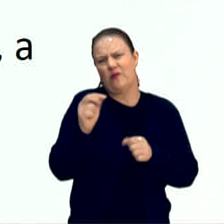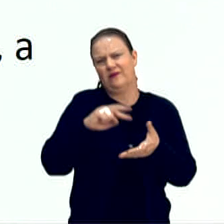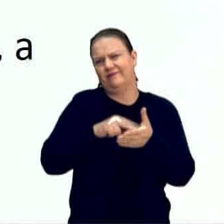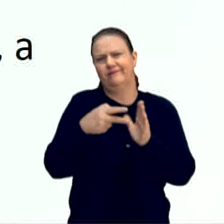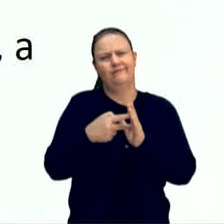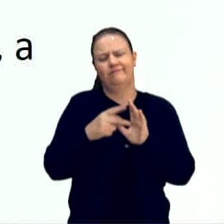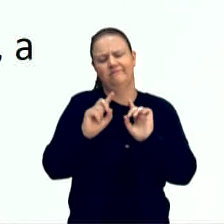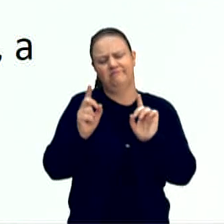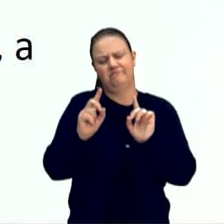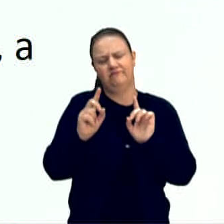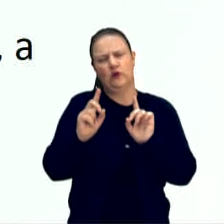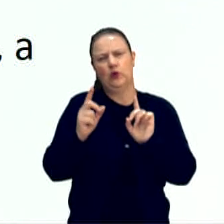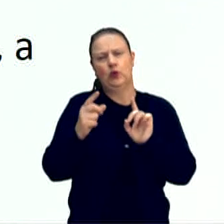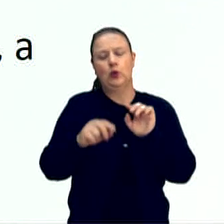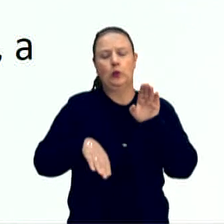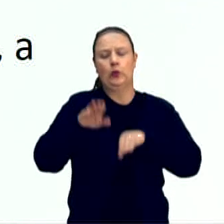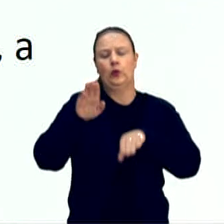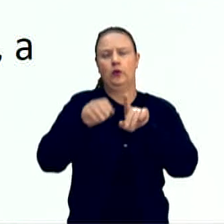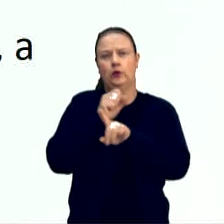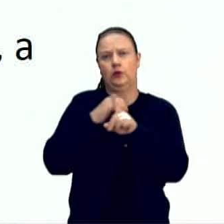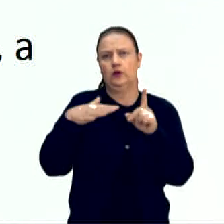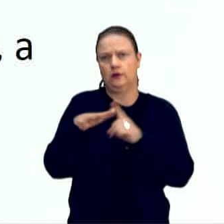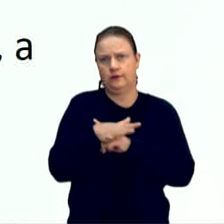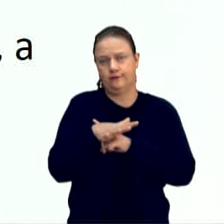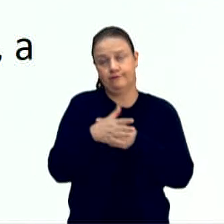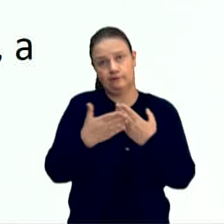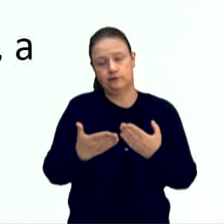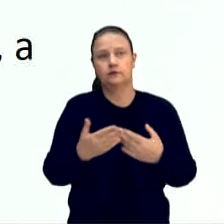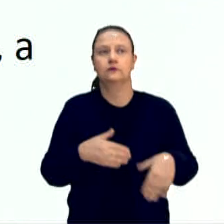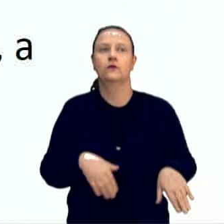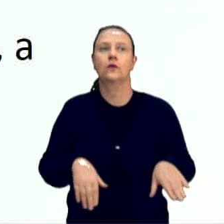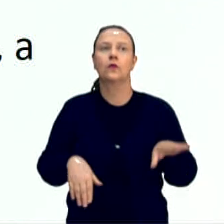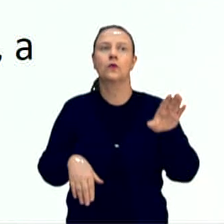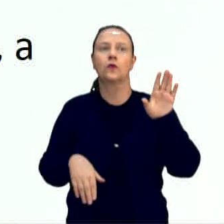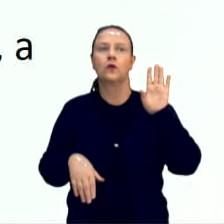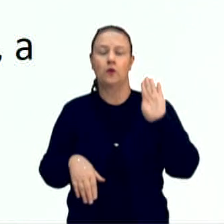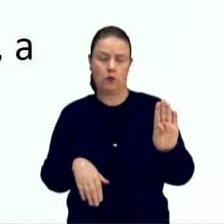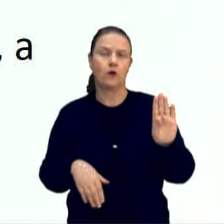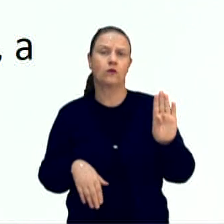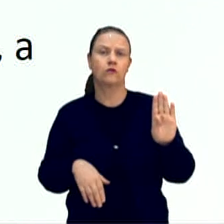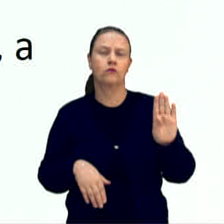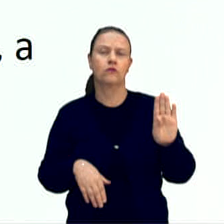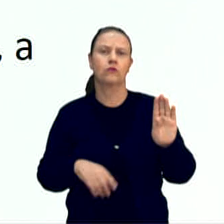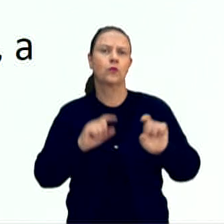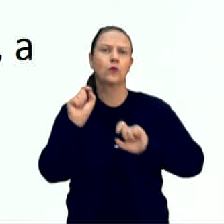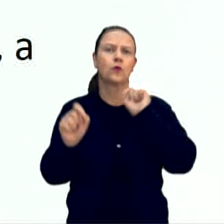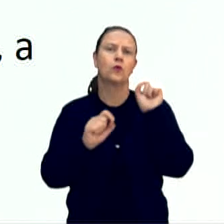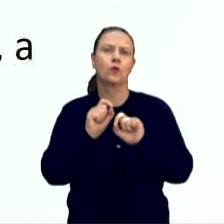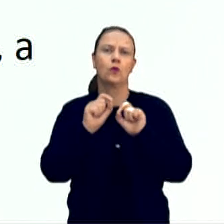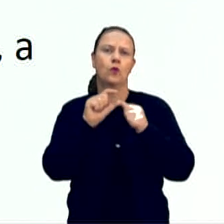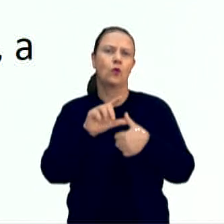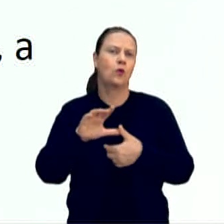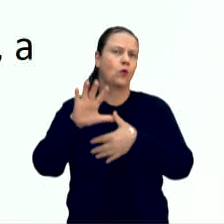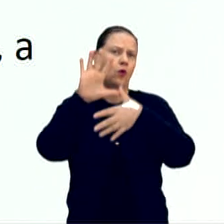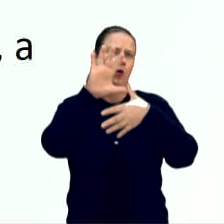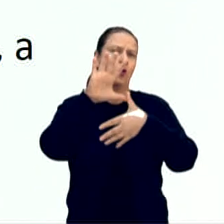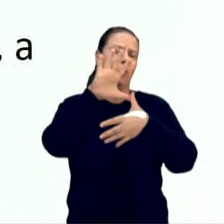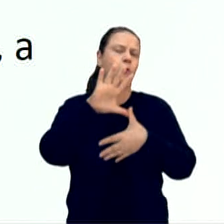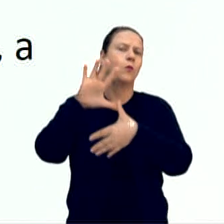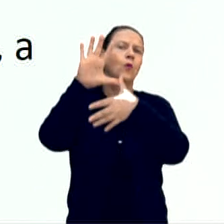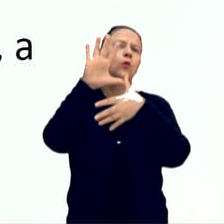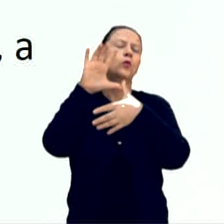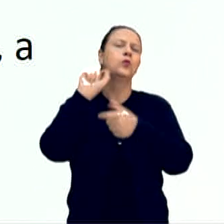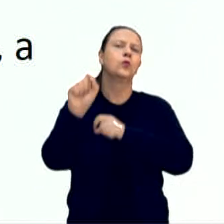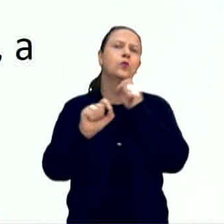se compreender as desigualdades sociais na América. Letra B. Enquanto a América anglo-saxônica